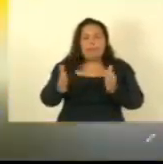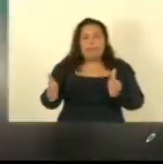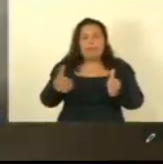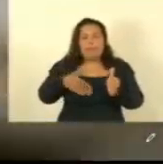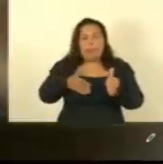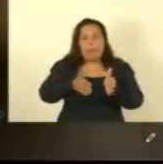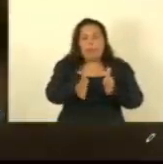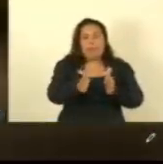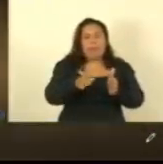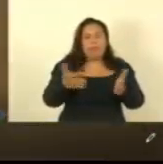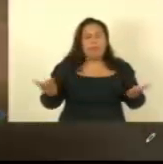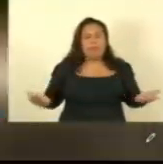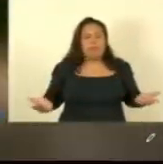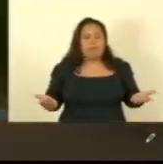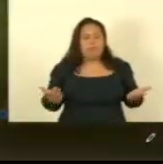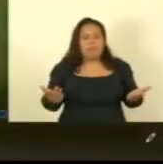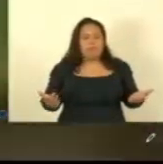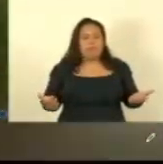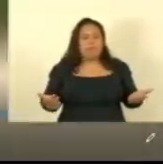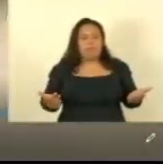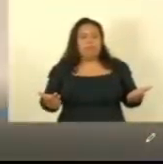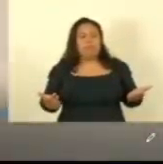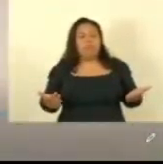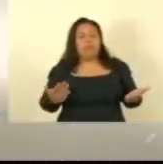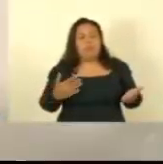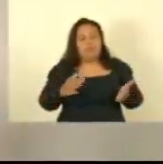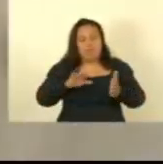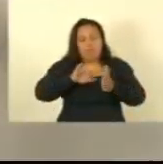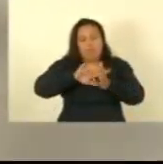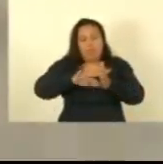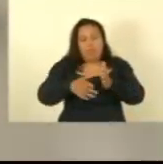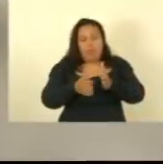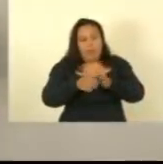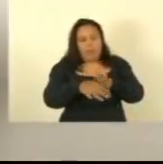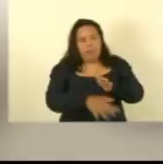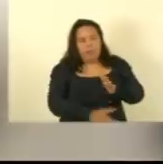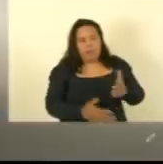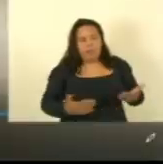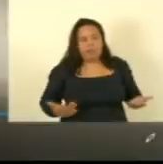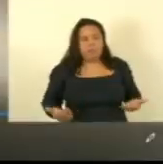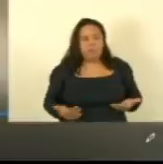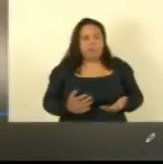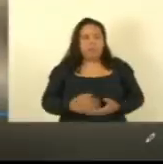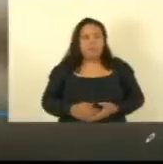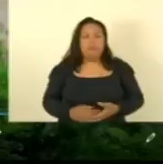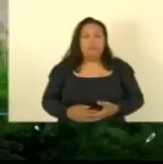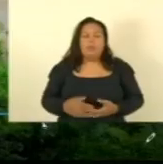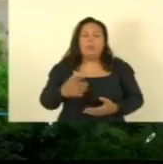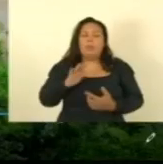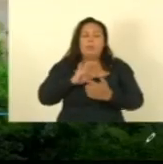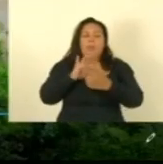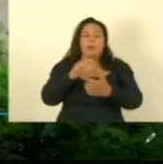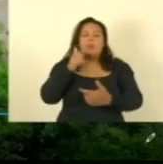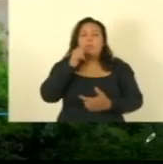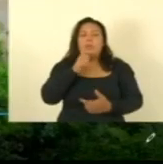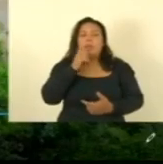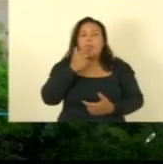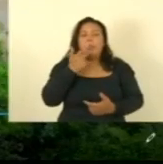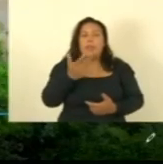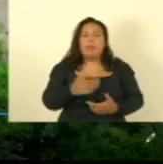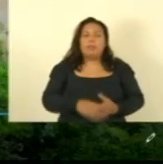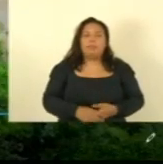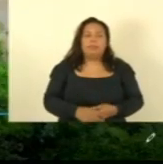Mais da metade da pista, tá aí, ó. Comida. Aí, ó, que vergonha. Bota a senhora aí pra fazer a fala